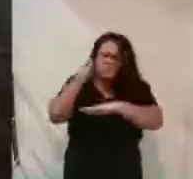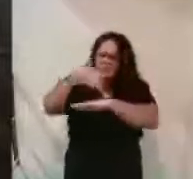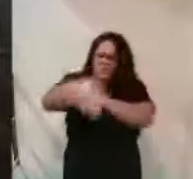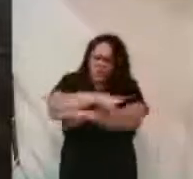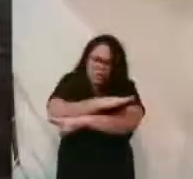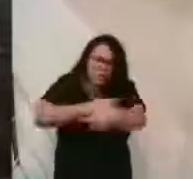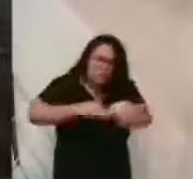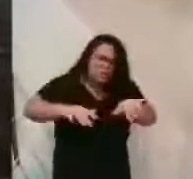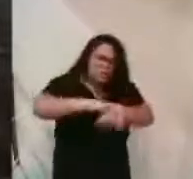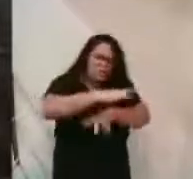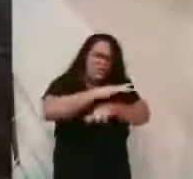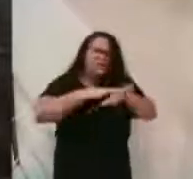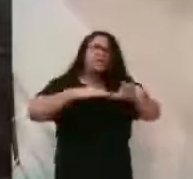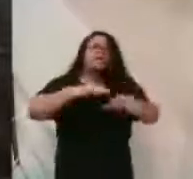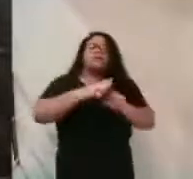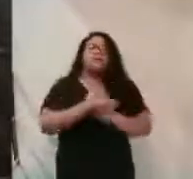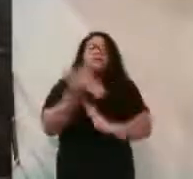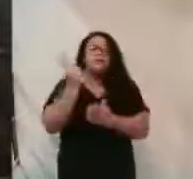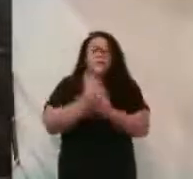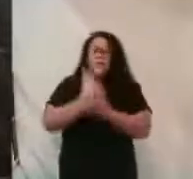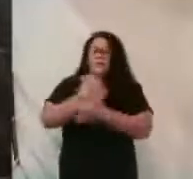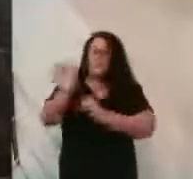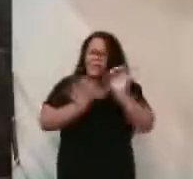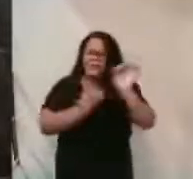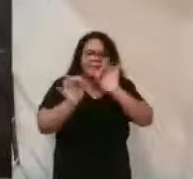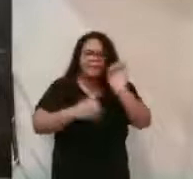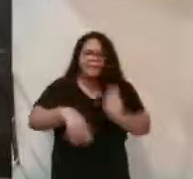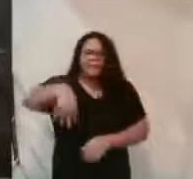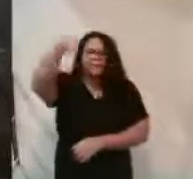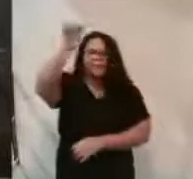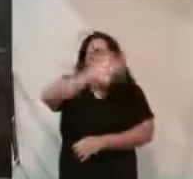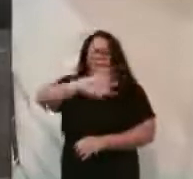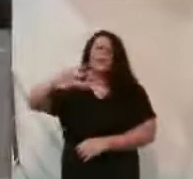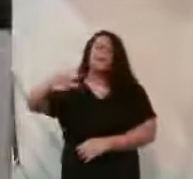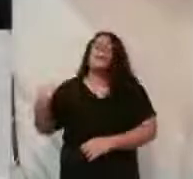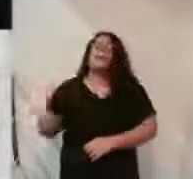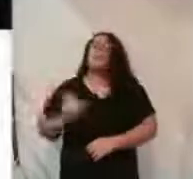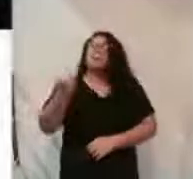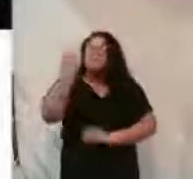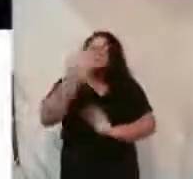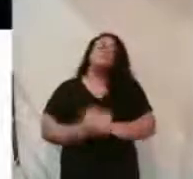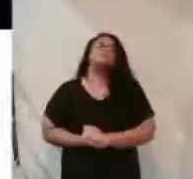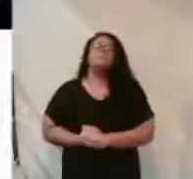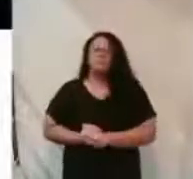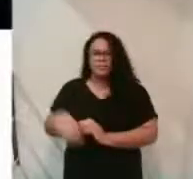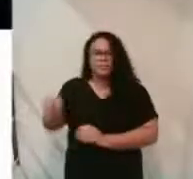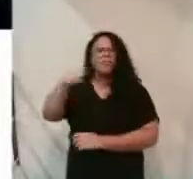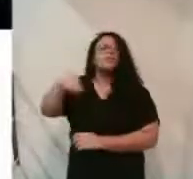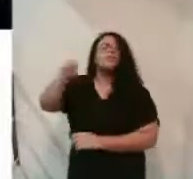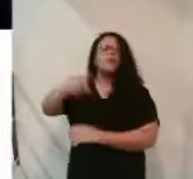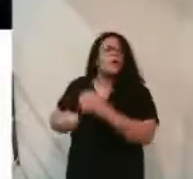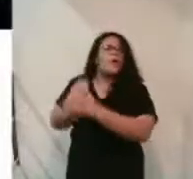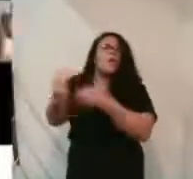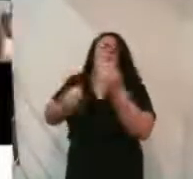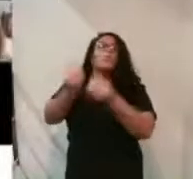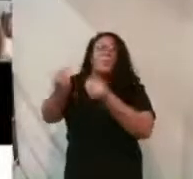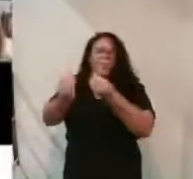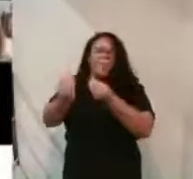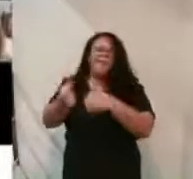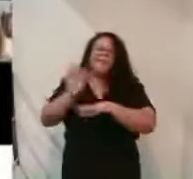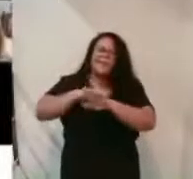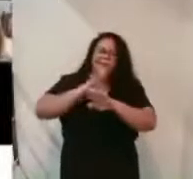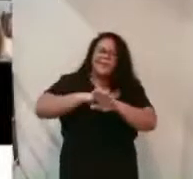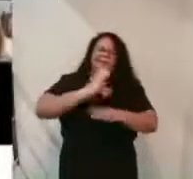todos esses mapas que eu mostrei, todos são feitos pela CPRH. Então, é uma coisa assim,